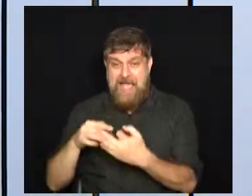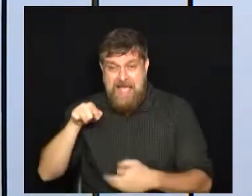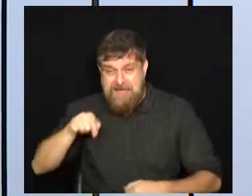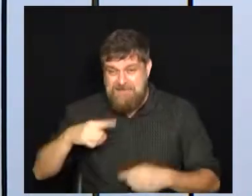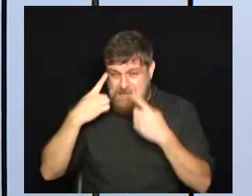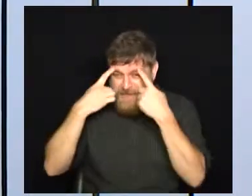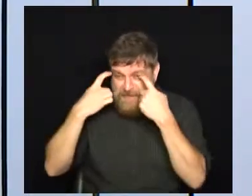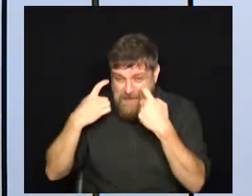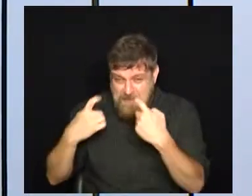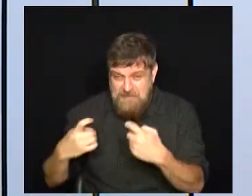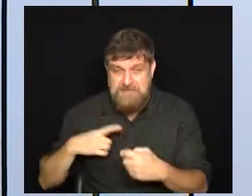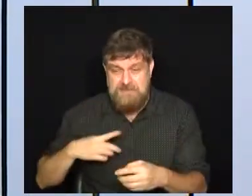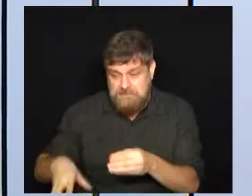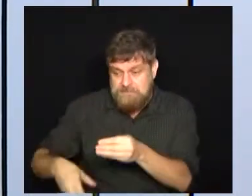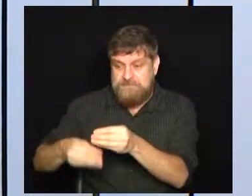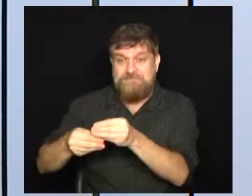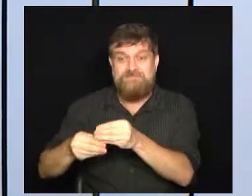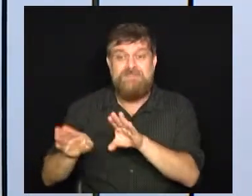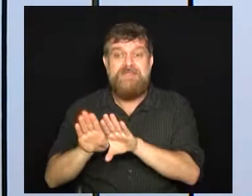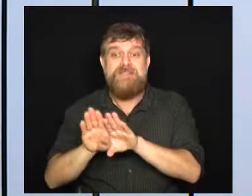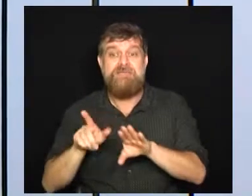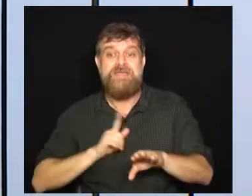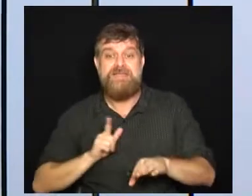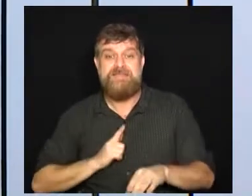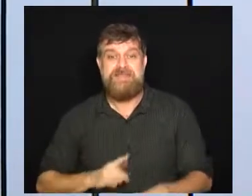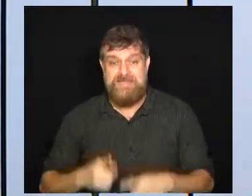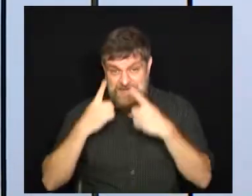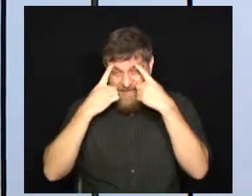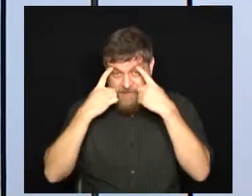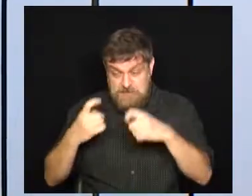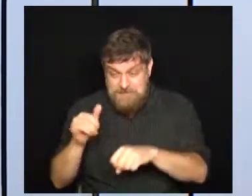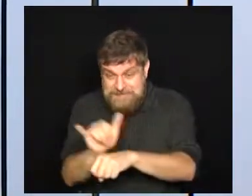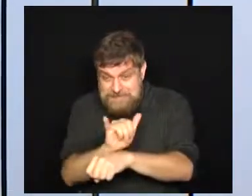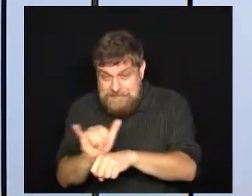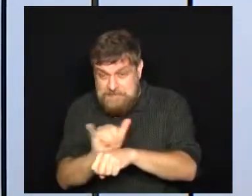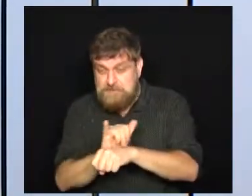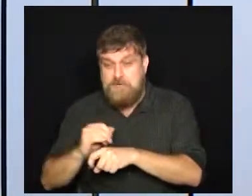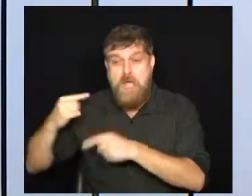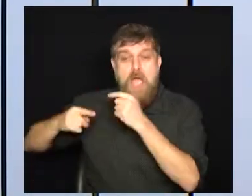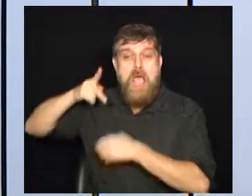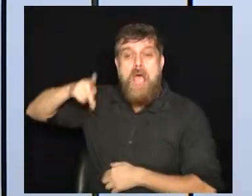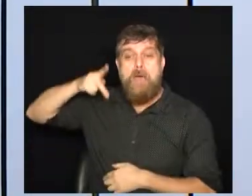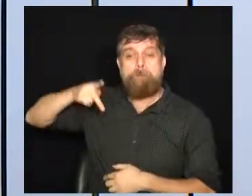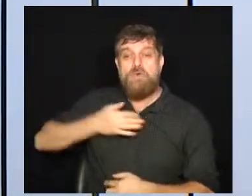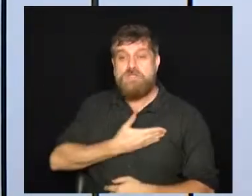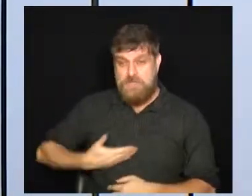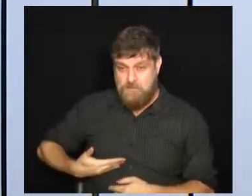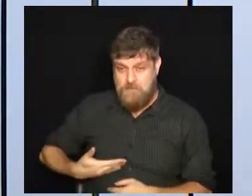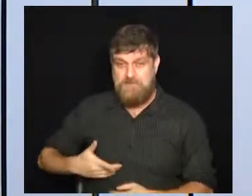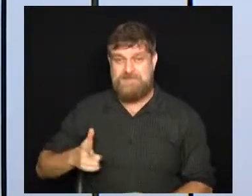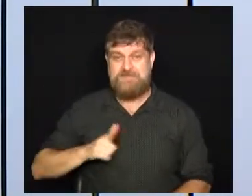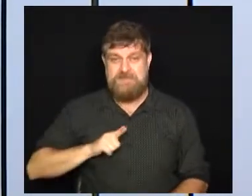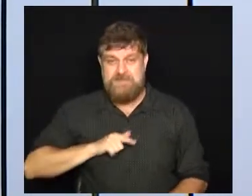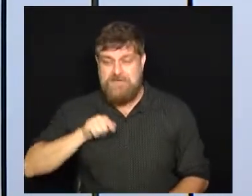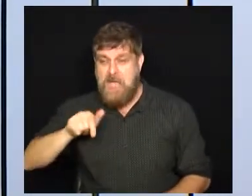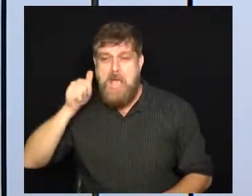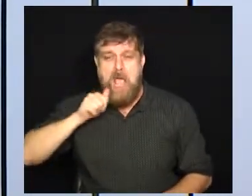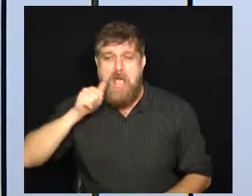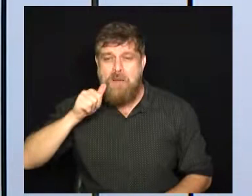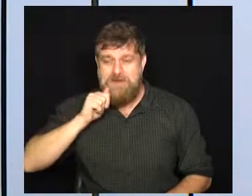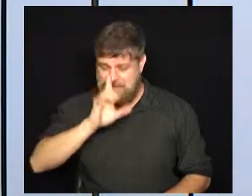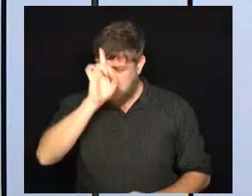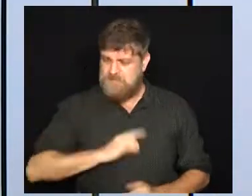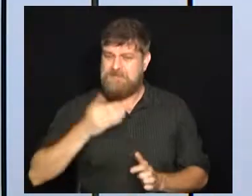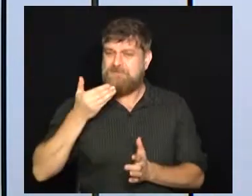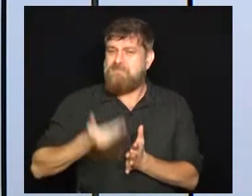ela uma violência institucional, na medida em que as políticas públicas que acabam tirando o direito das mulheres,